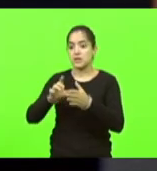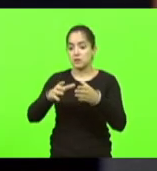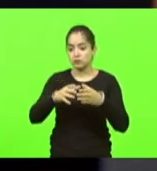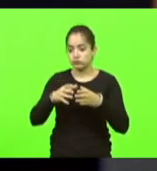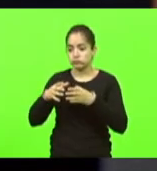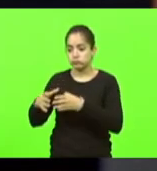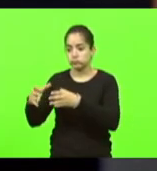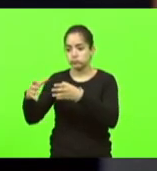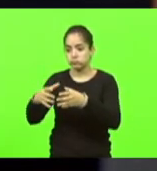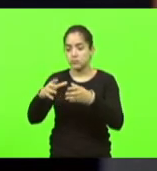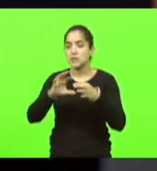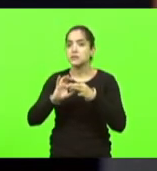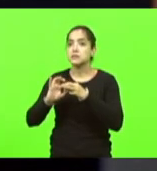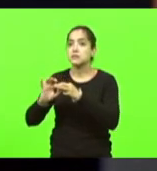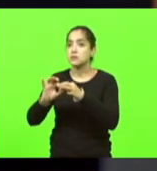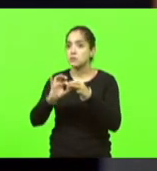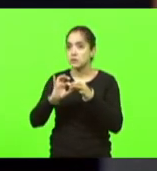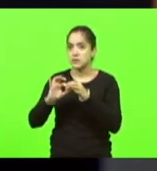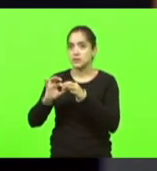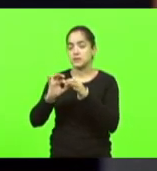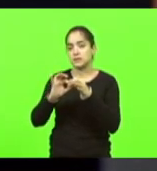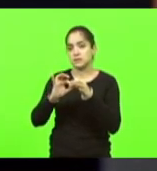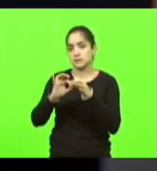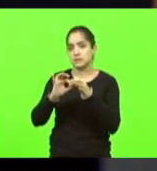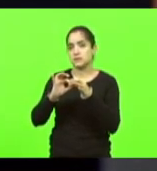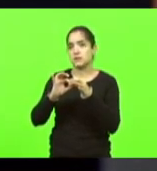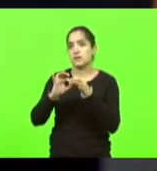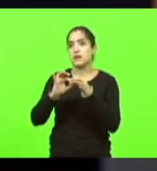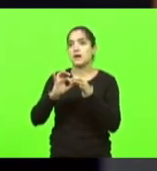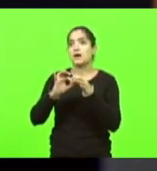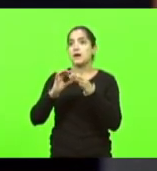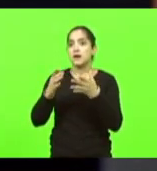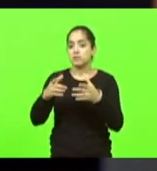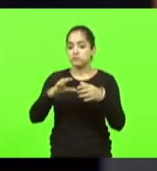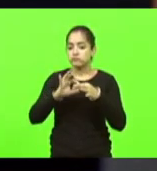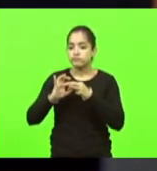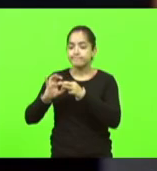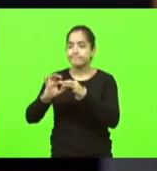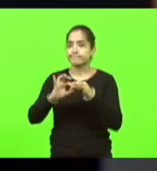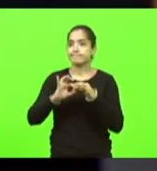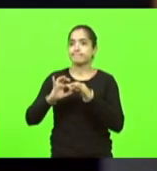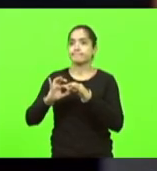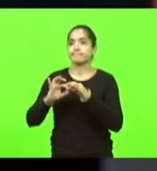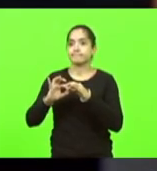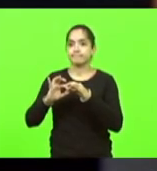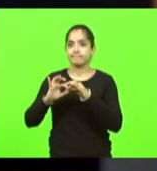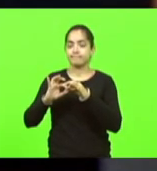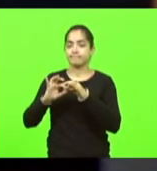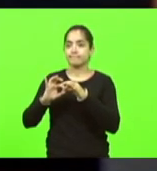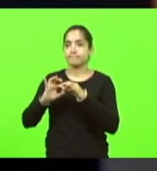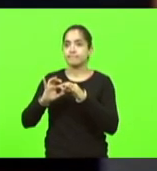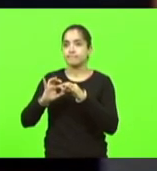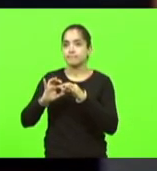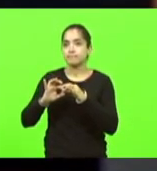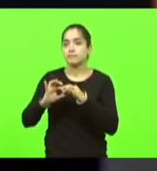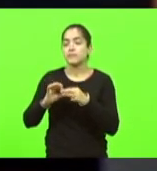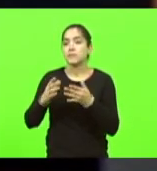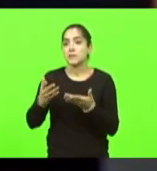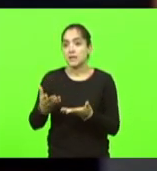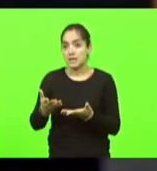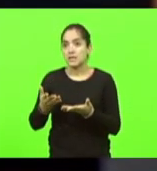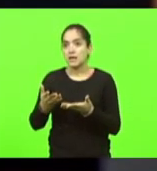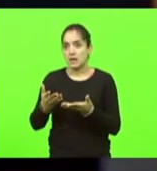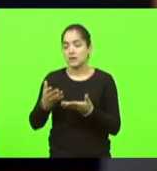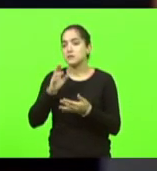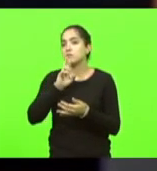elas estão Unidas e as categorias elas estão Unidas Ah tá e elas